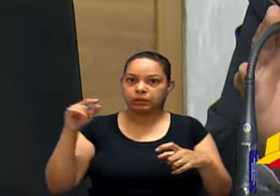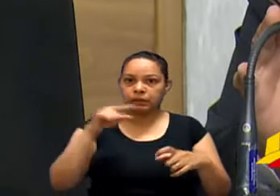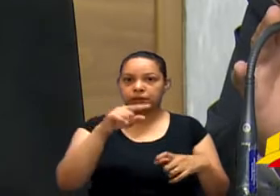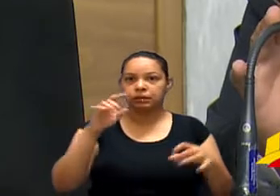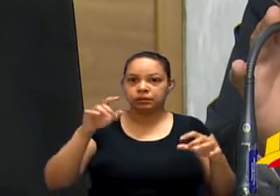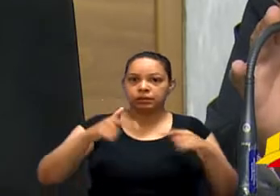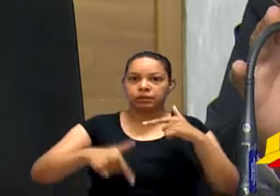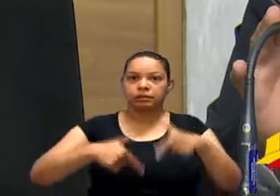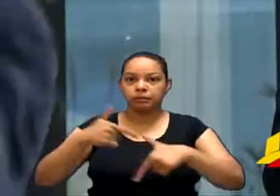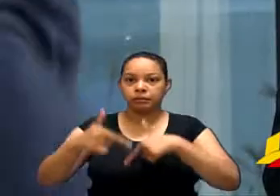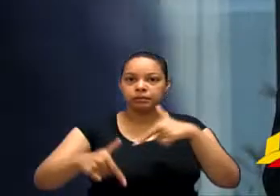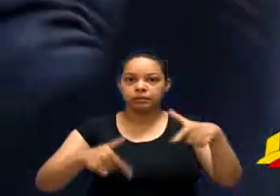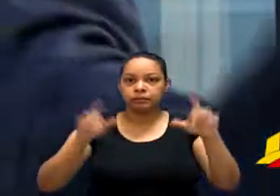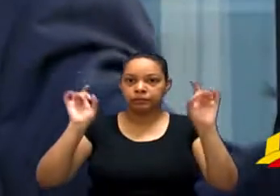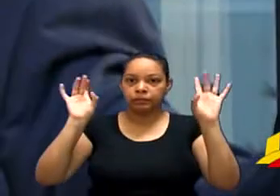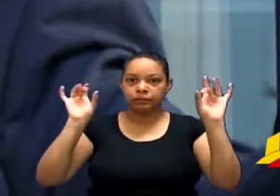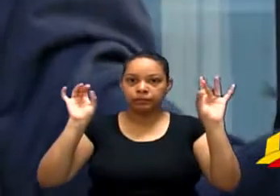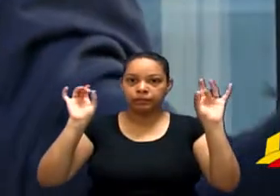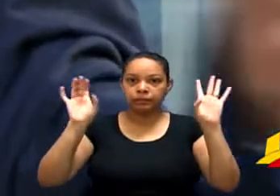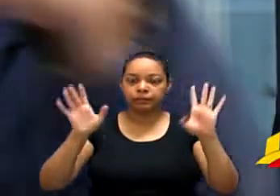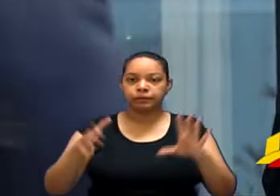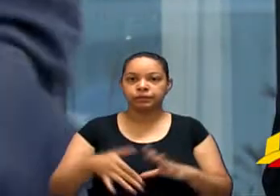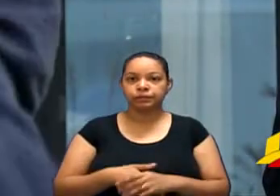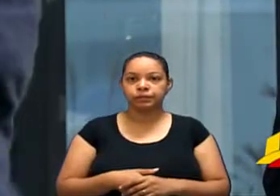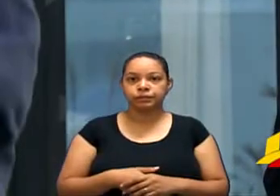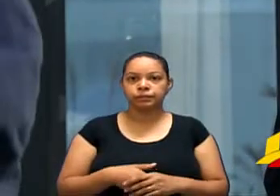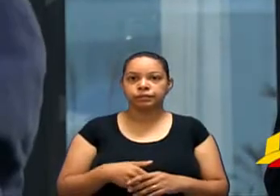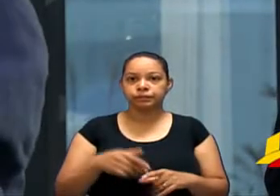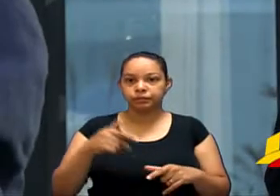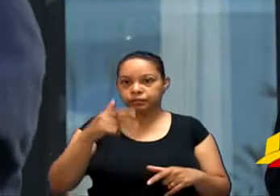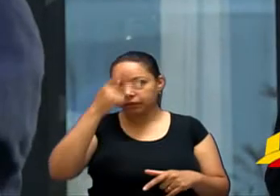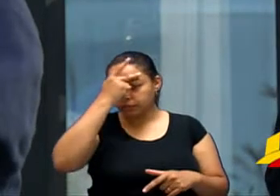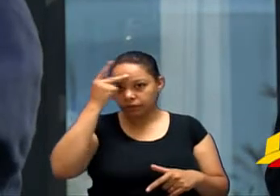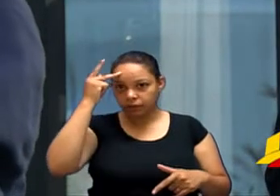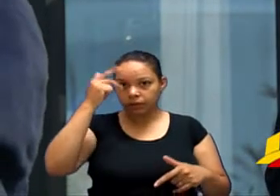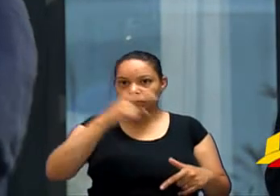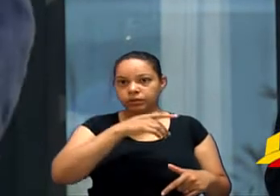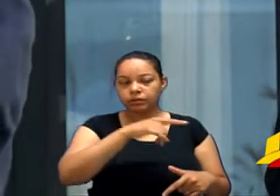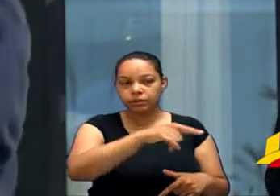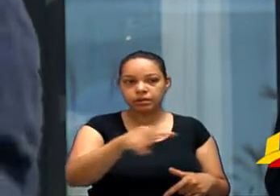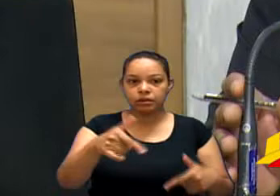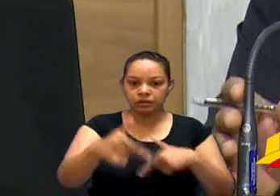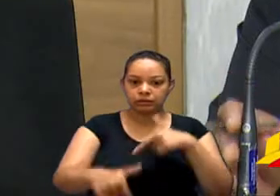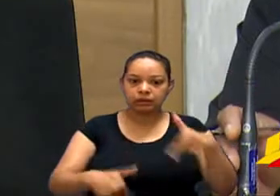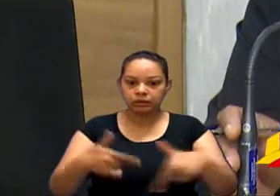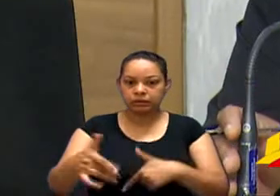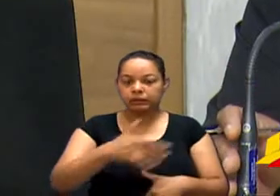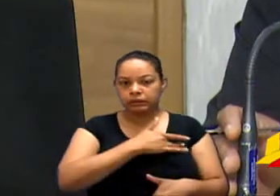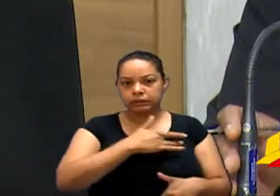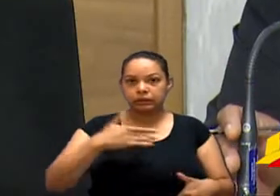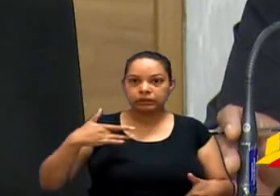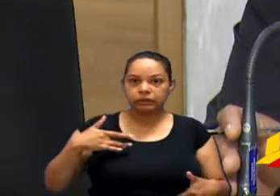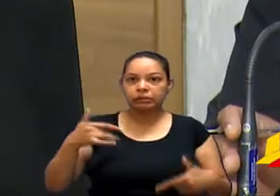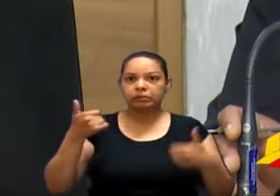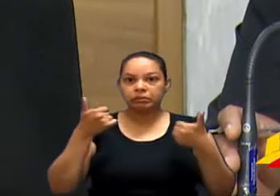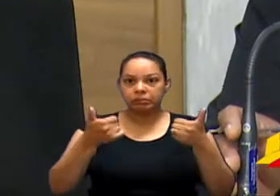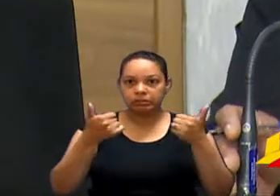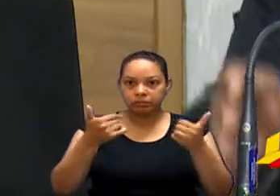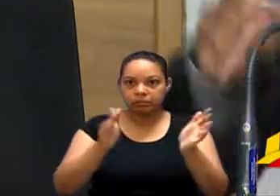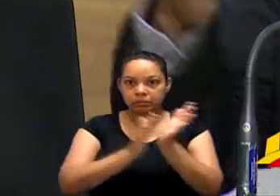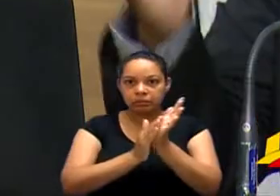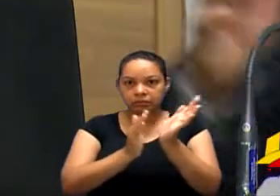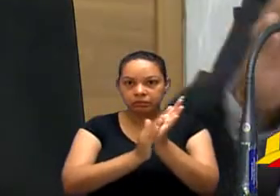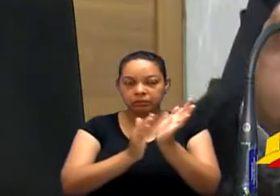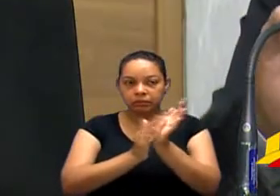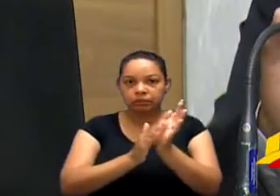enfermeiros né aí o pessoal que trabalha na área da saúde então eu tô em nome de todos né na